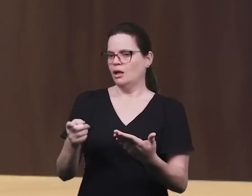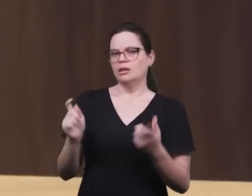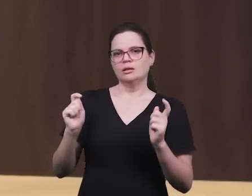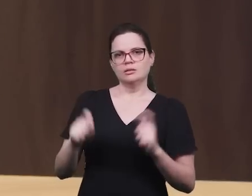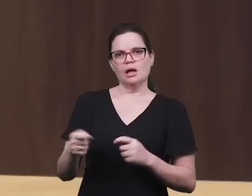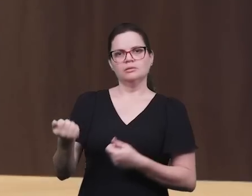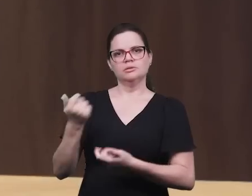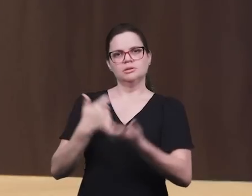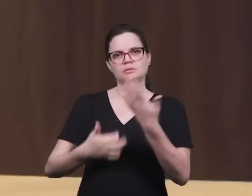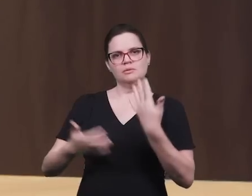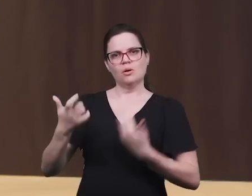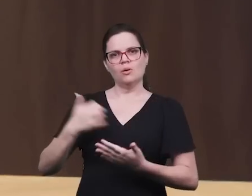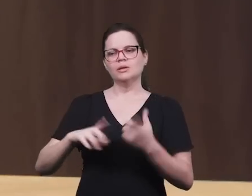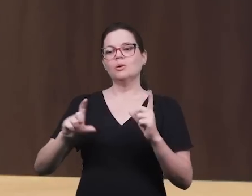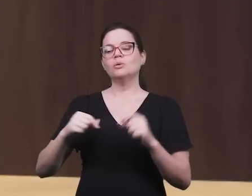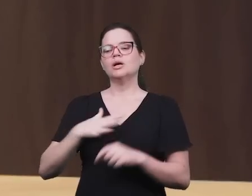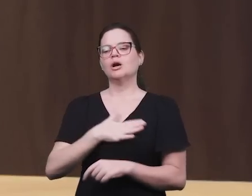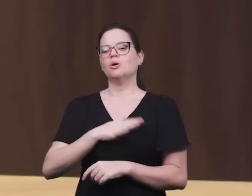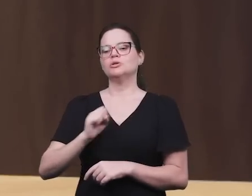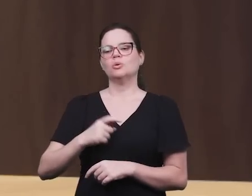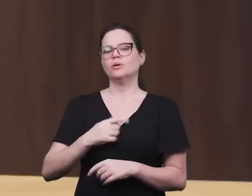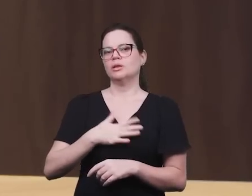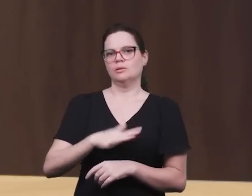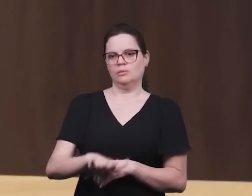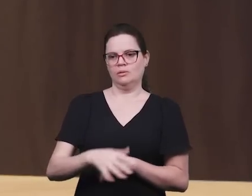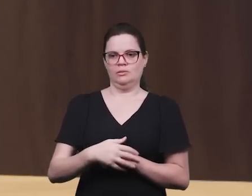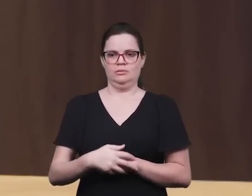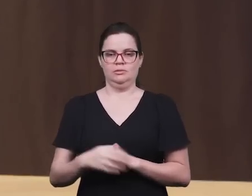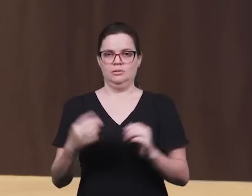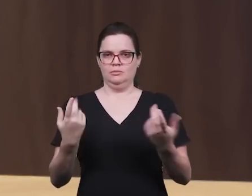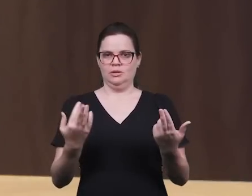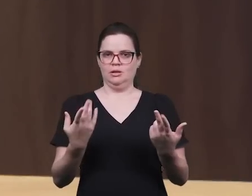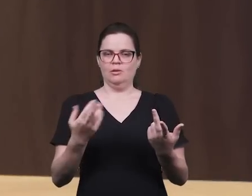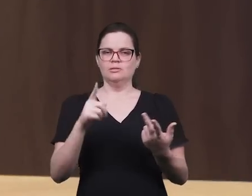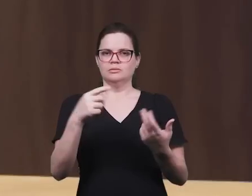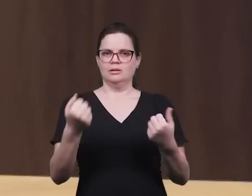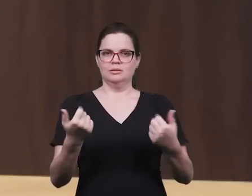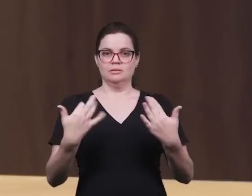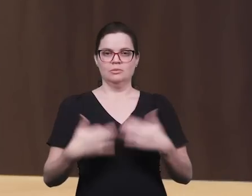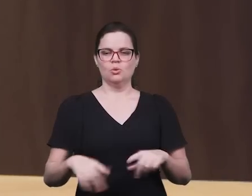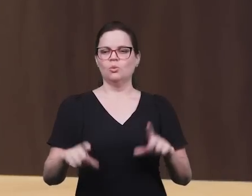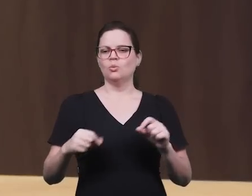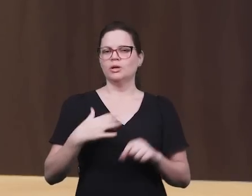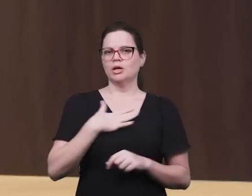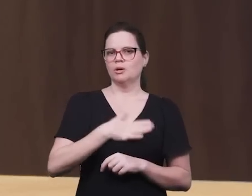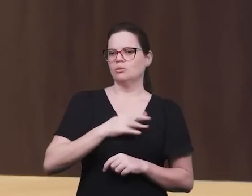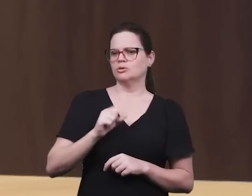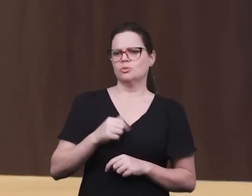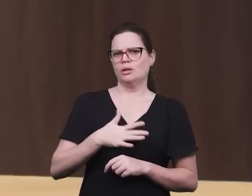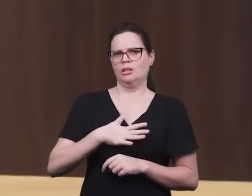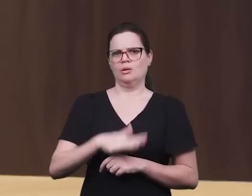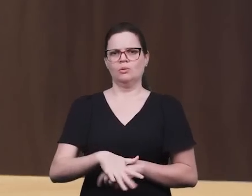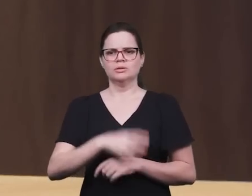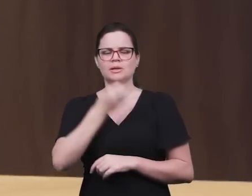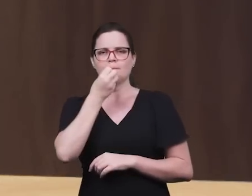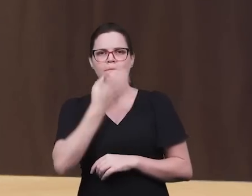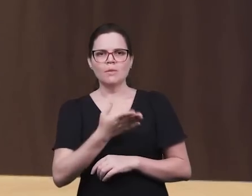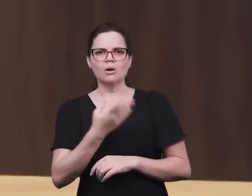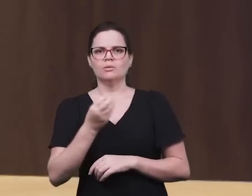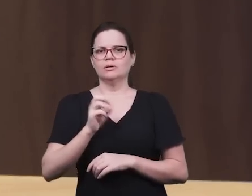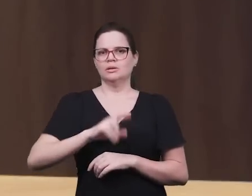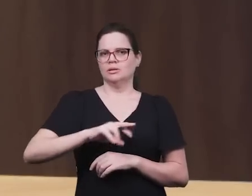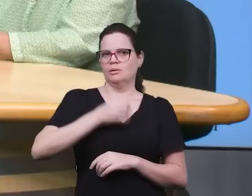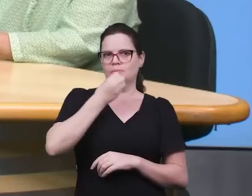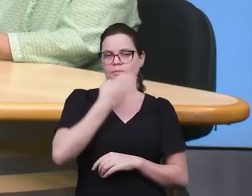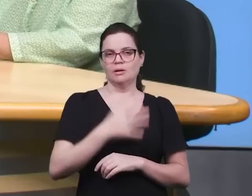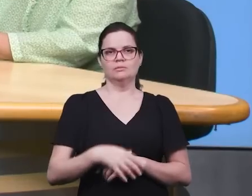nos passar essa lista, né, conforme você falou, daquilo que gosta e do que não gosta, o que faz bem e o que não faz,